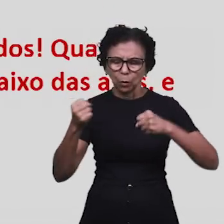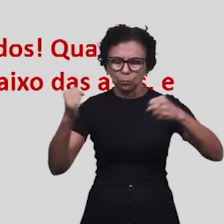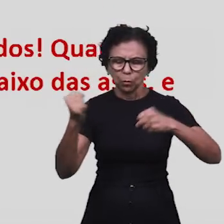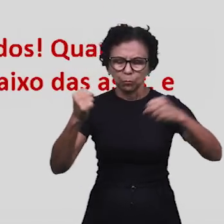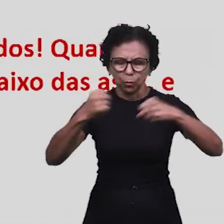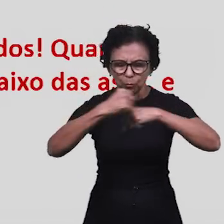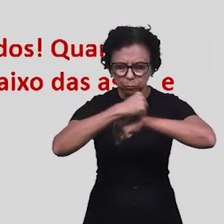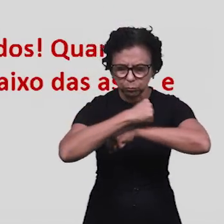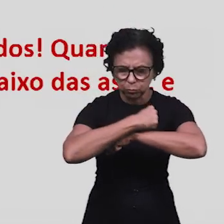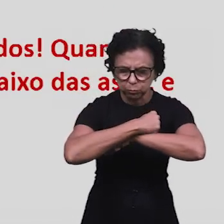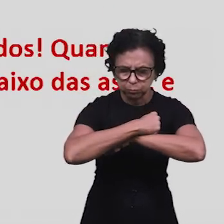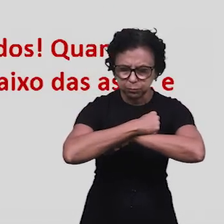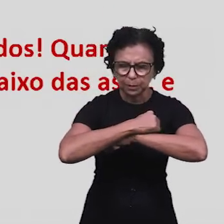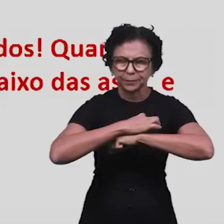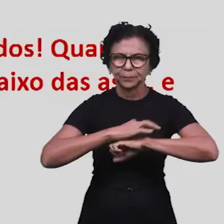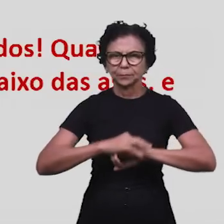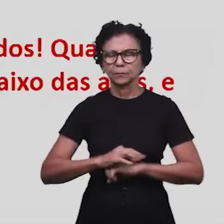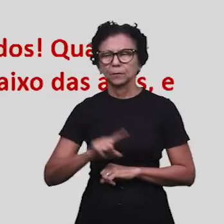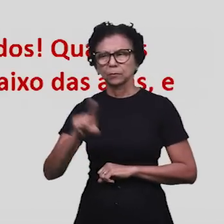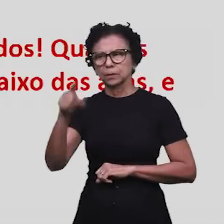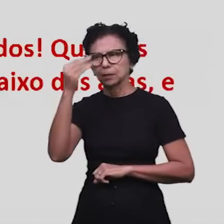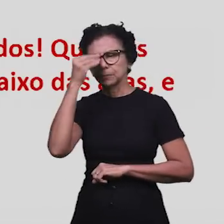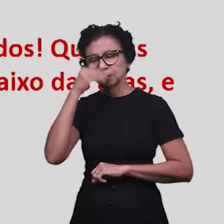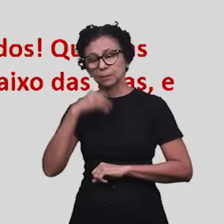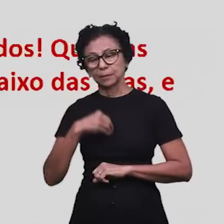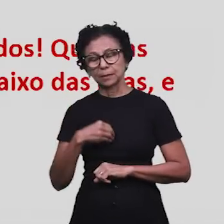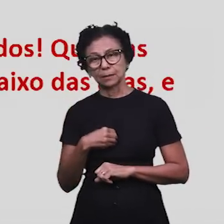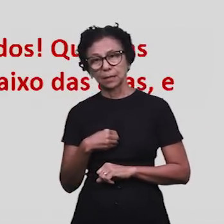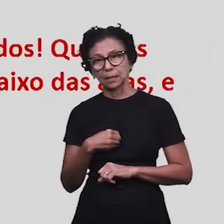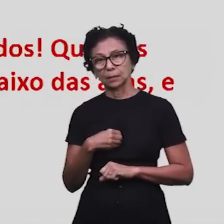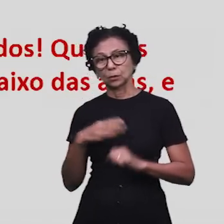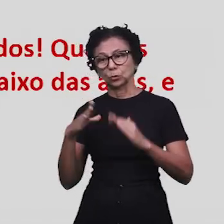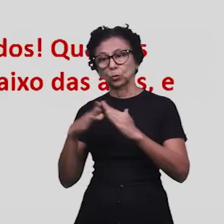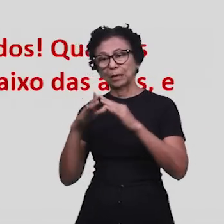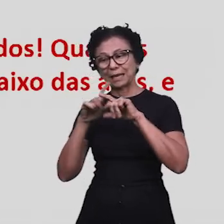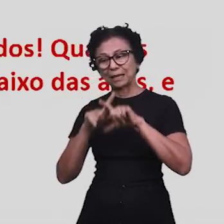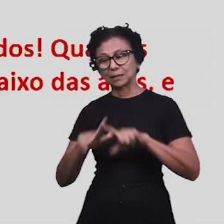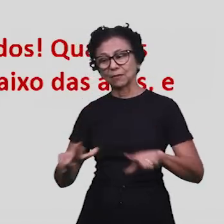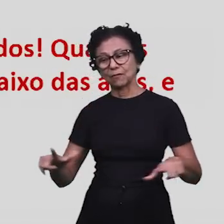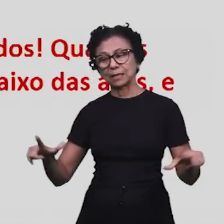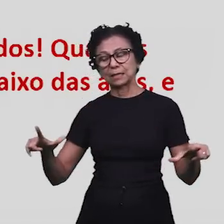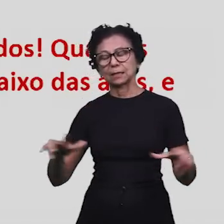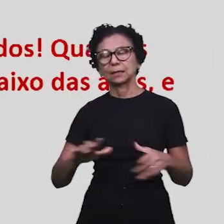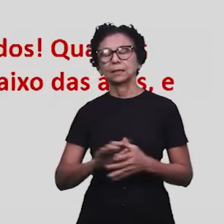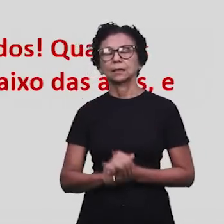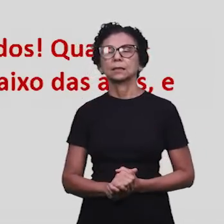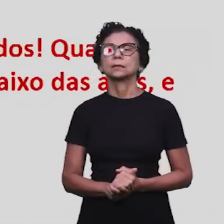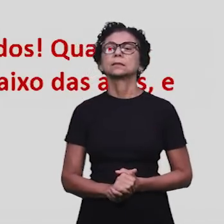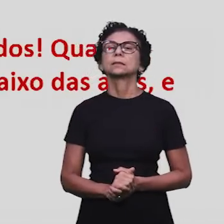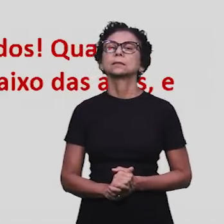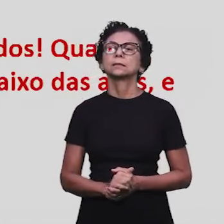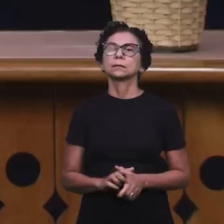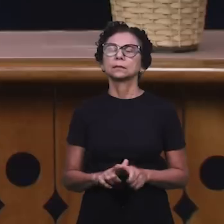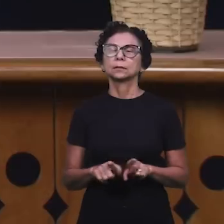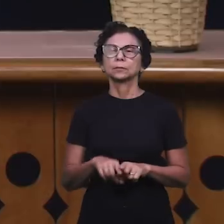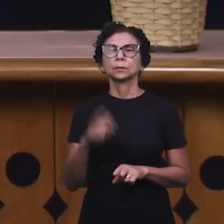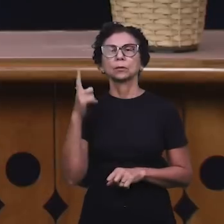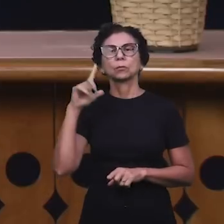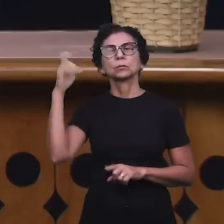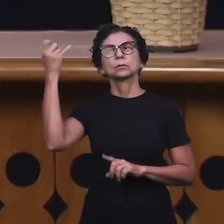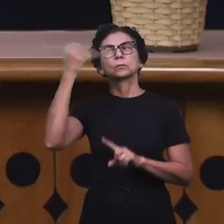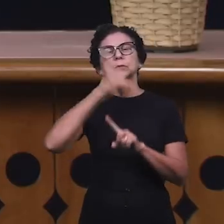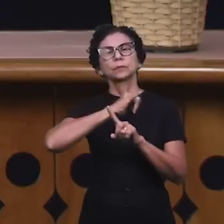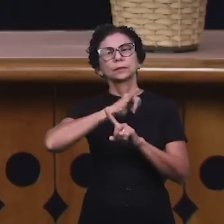que a vossa casa vai ficar deserta. Outra profecia da rejeição de